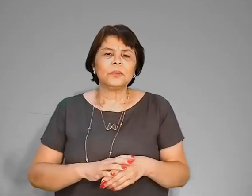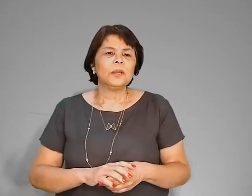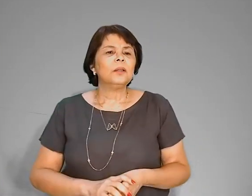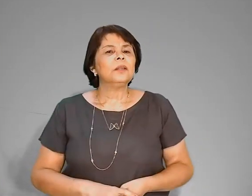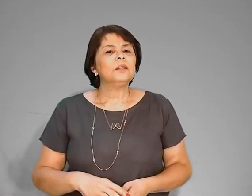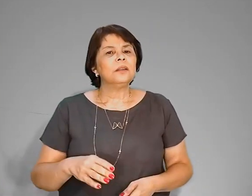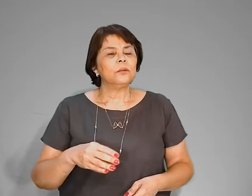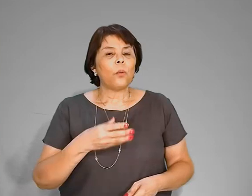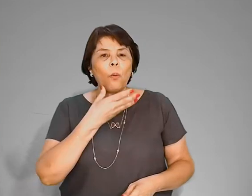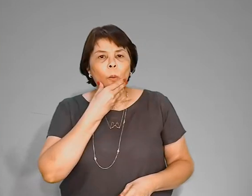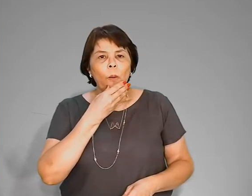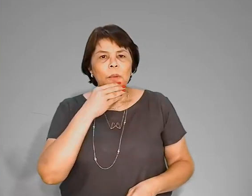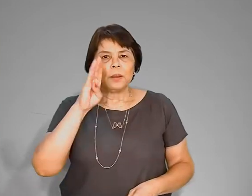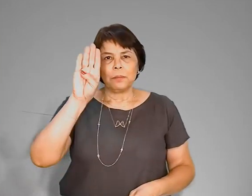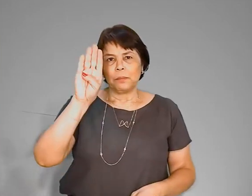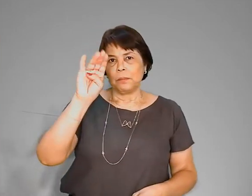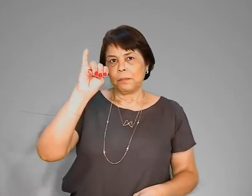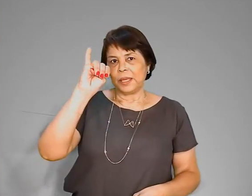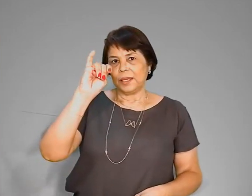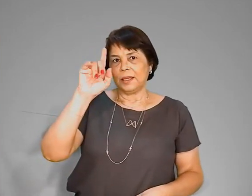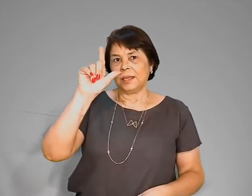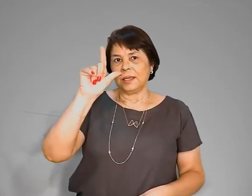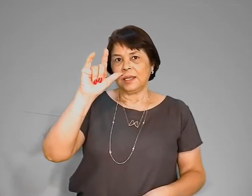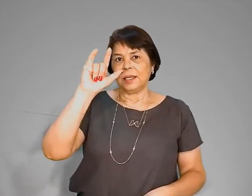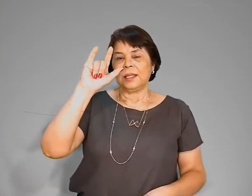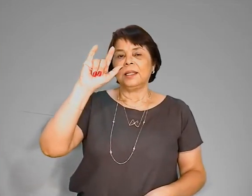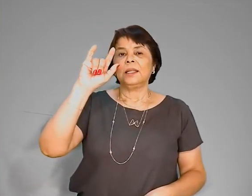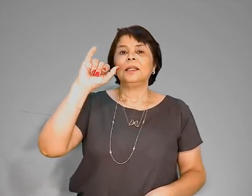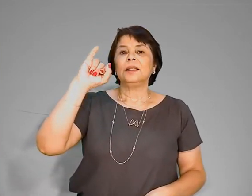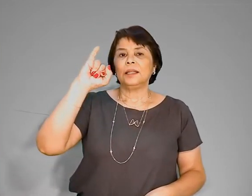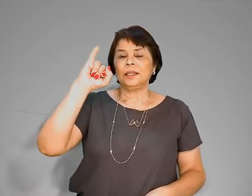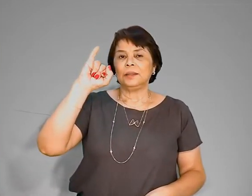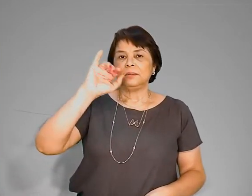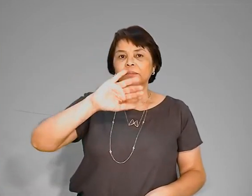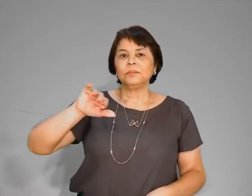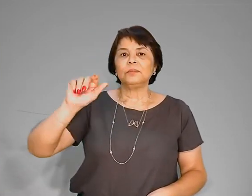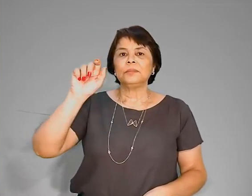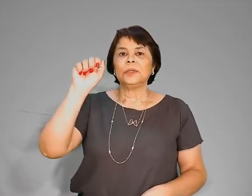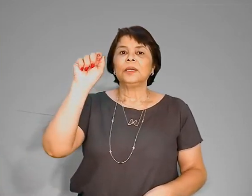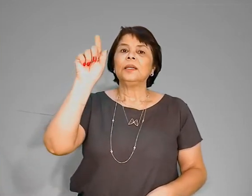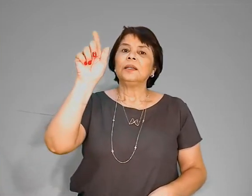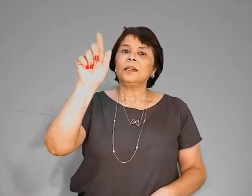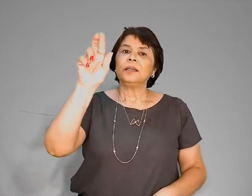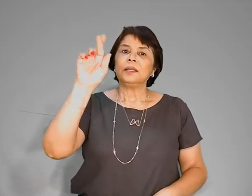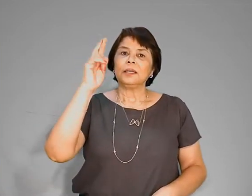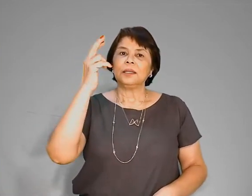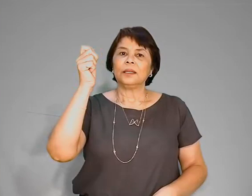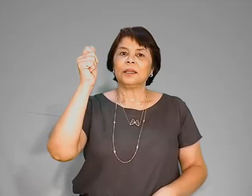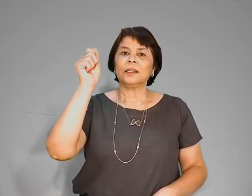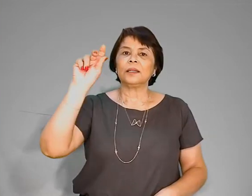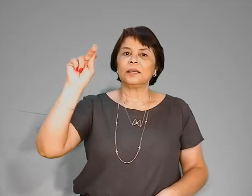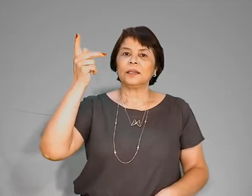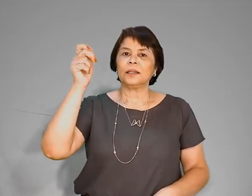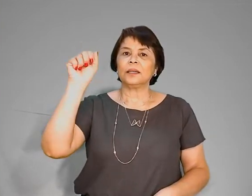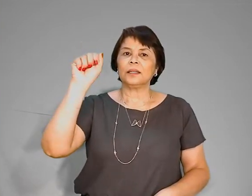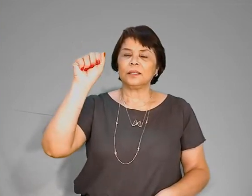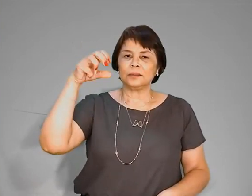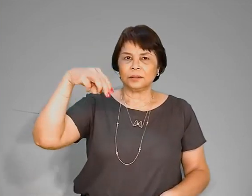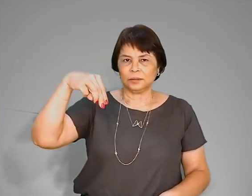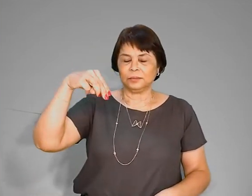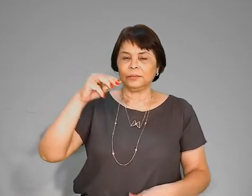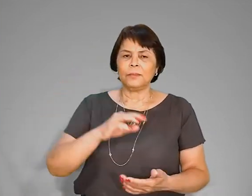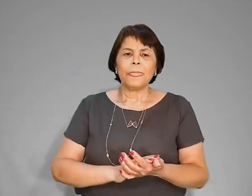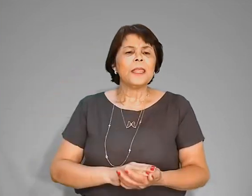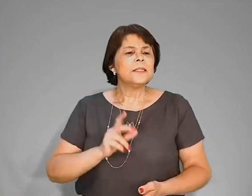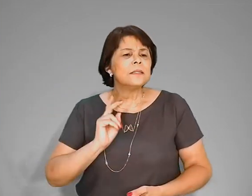Graham? Ele pregava na Rússia, pregava em Roma, pregava no Brasil. Ele